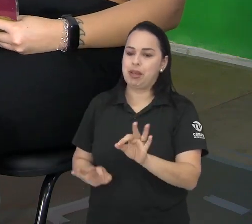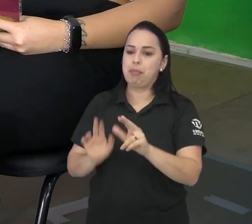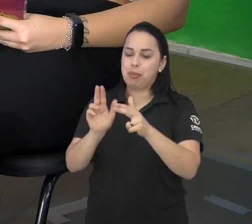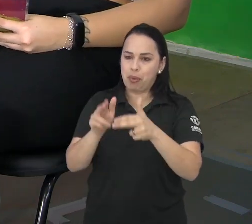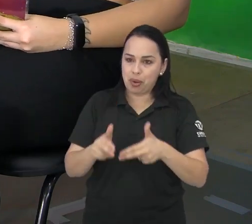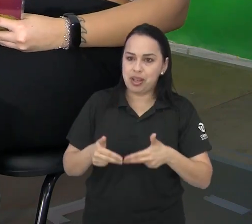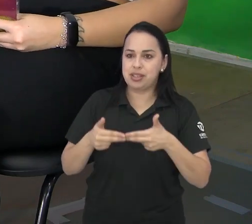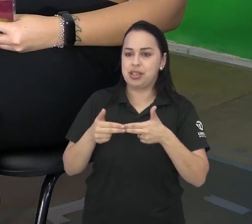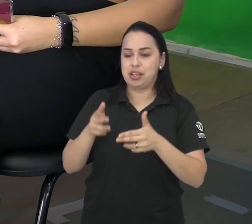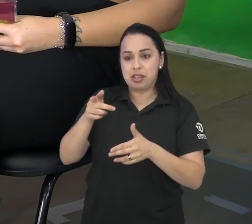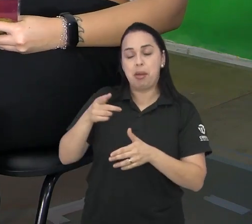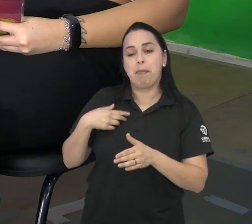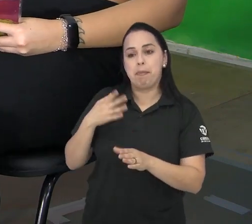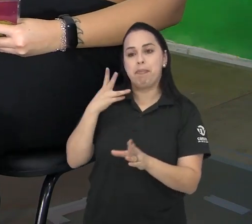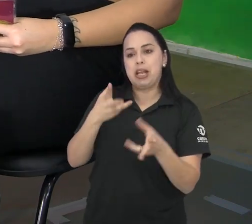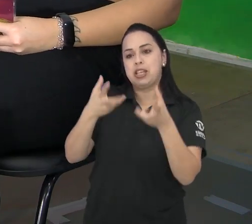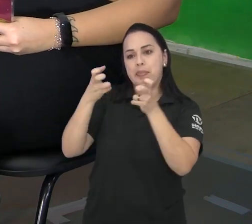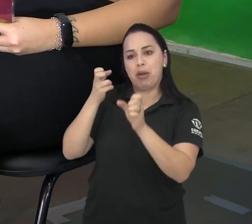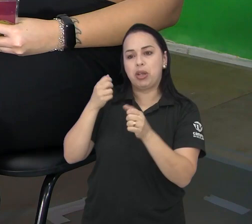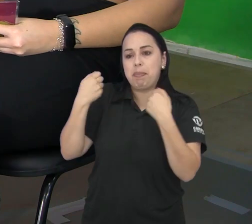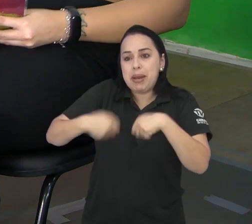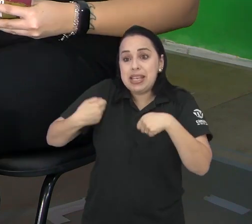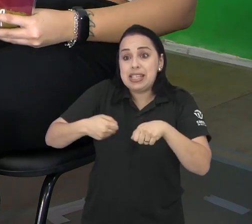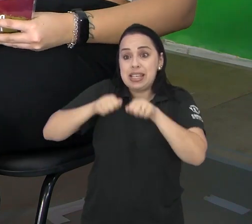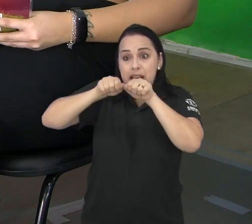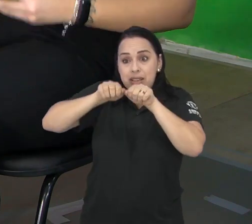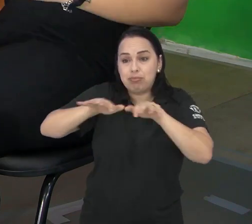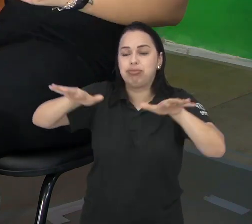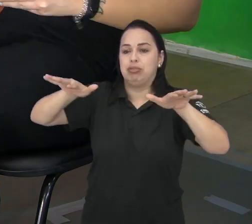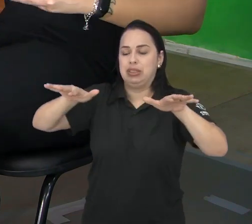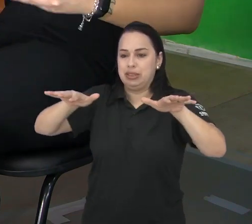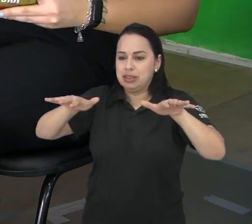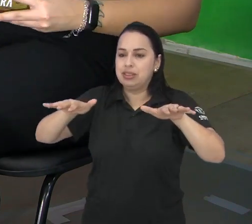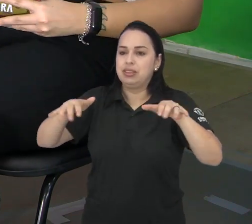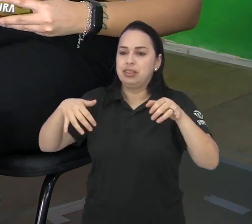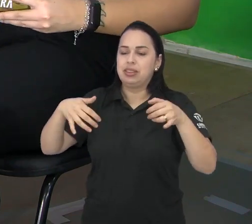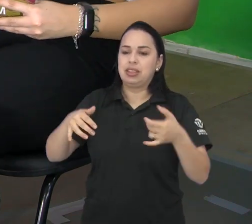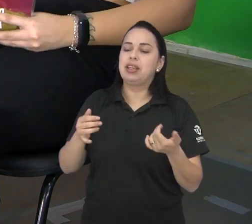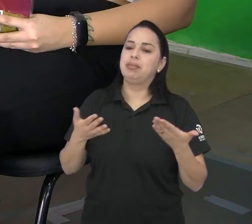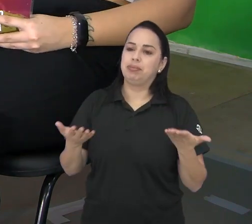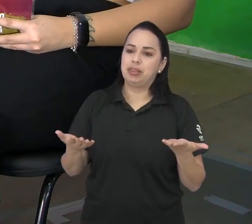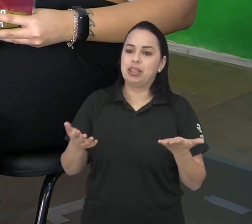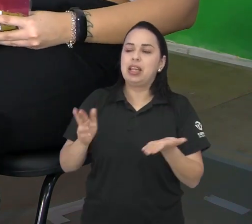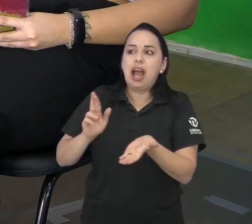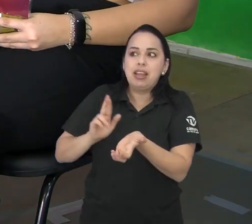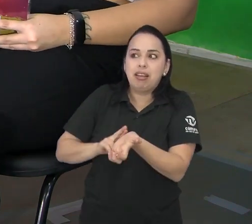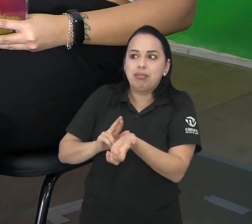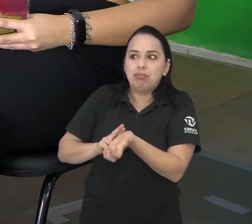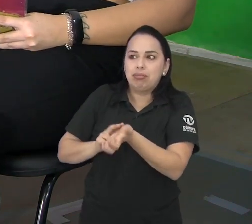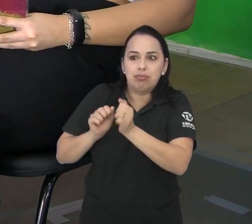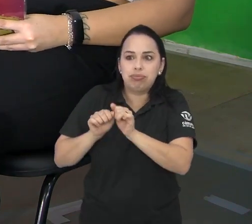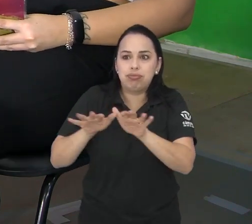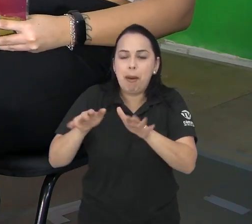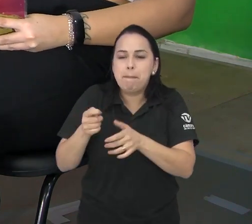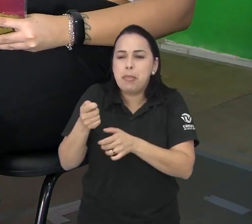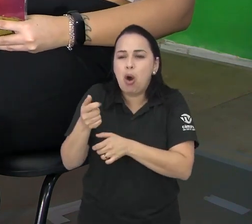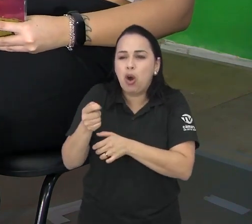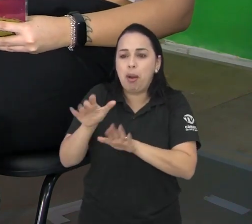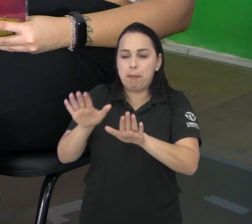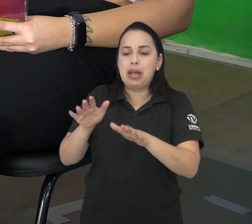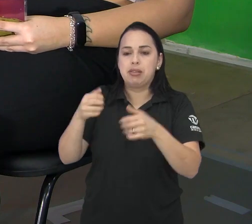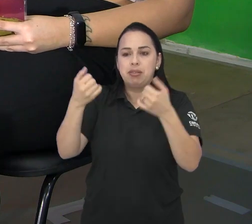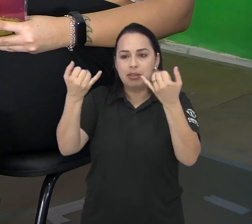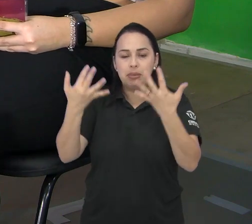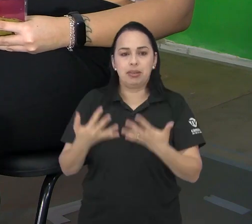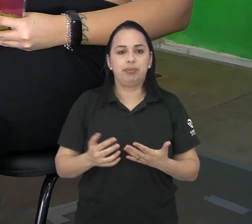aí, você identificou essa necessidade, não só de sistematizar isso que não era ainda, né, esse ritmo, mas de falar sobre isso. E